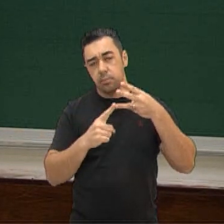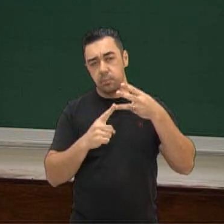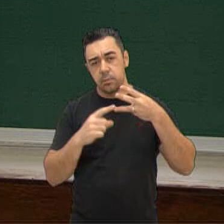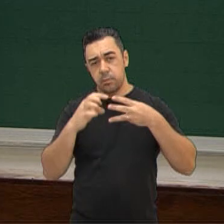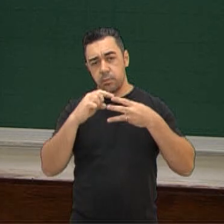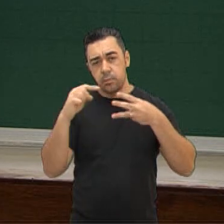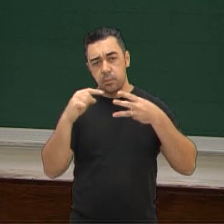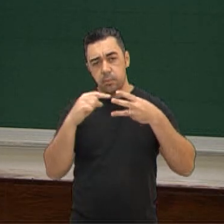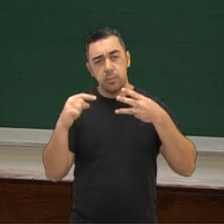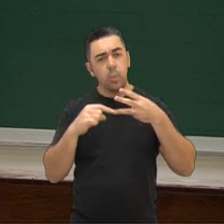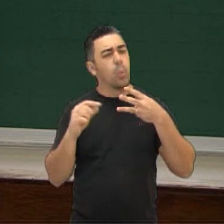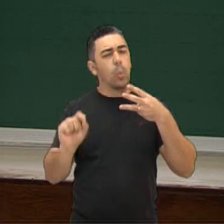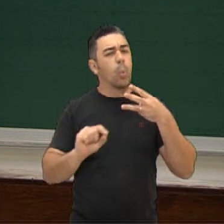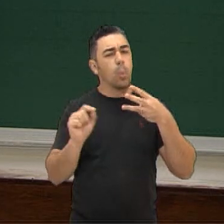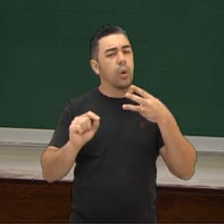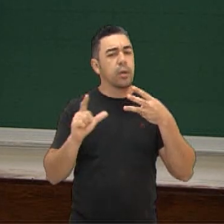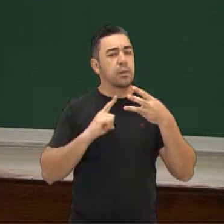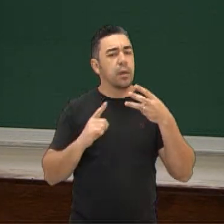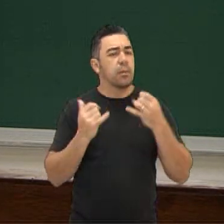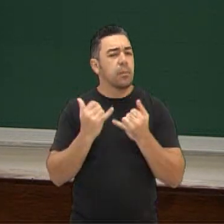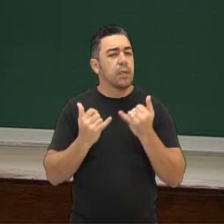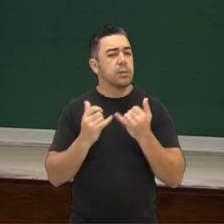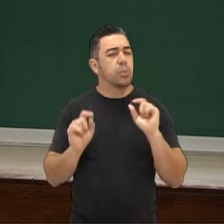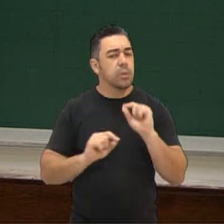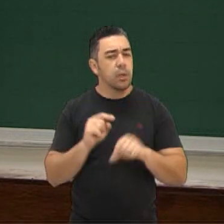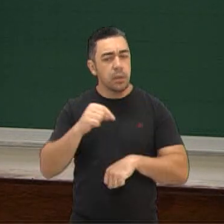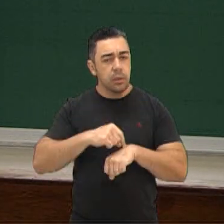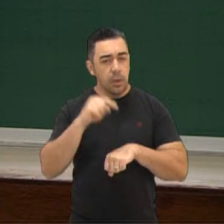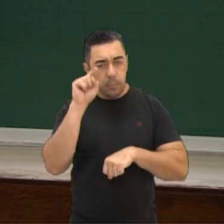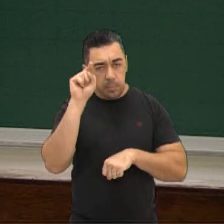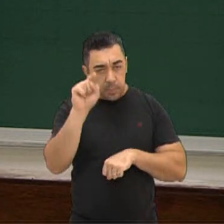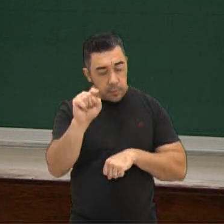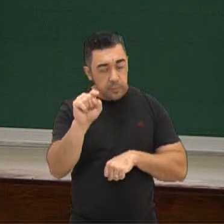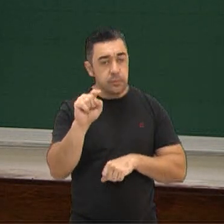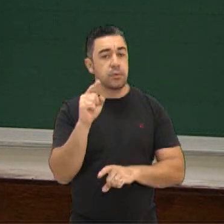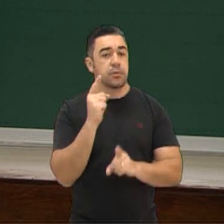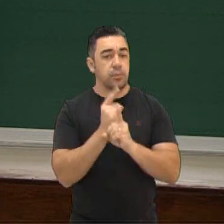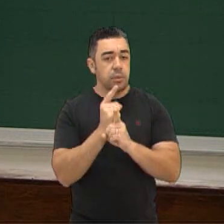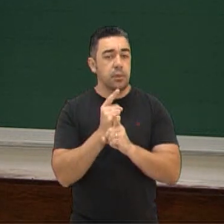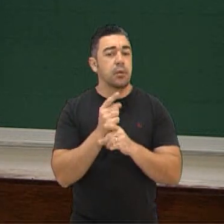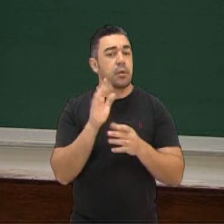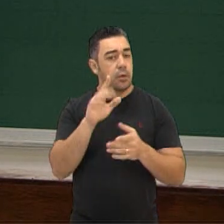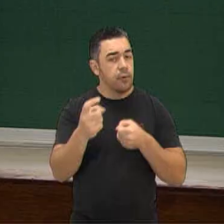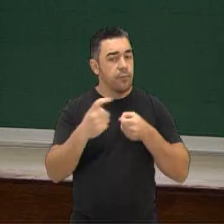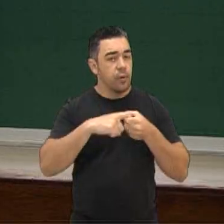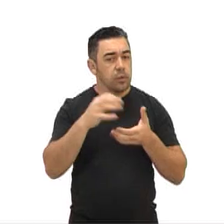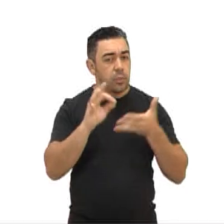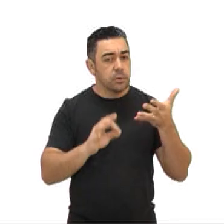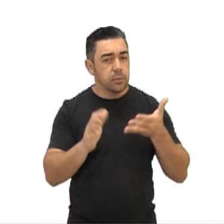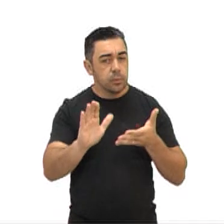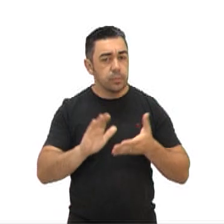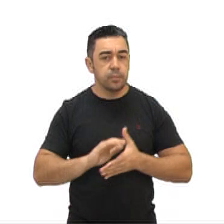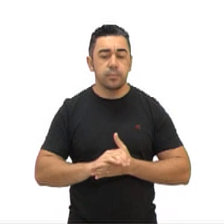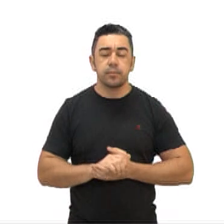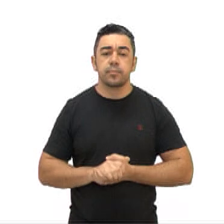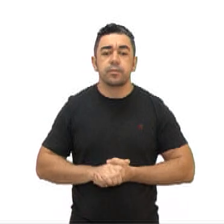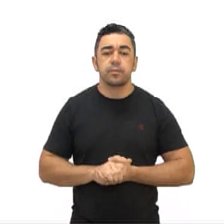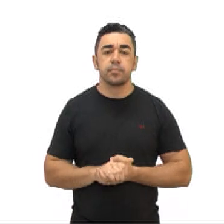três titulares têm de comum. Um momento para você resolver a atividade, já retornamos.